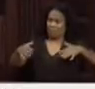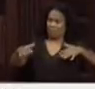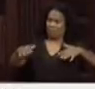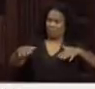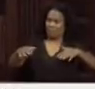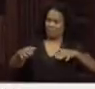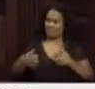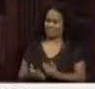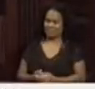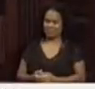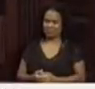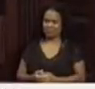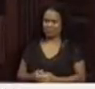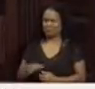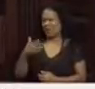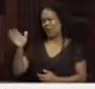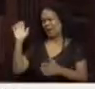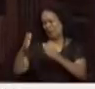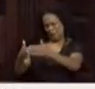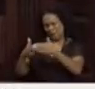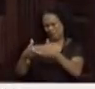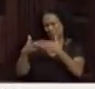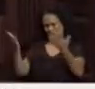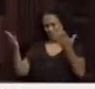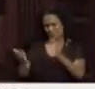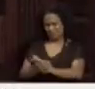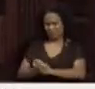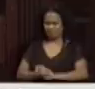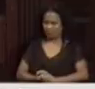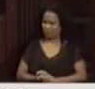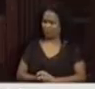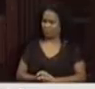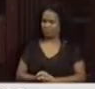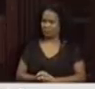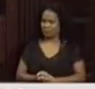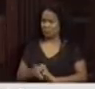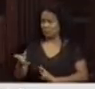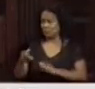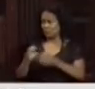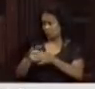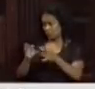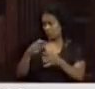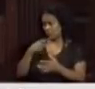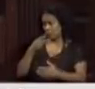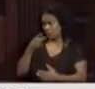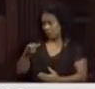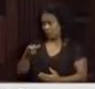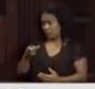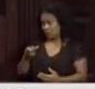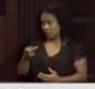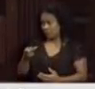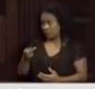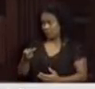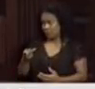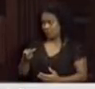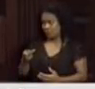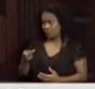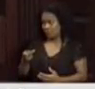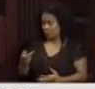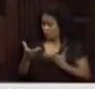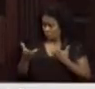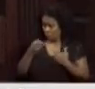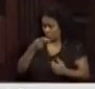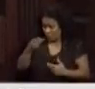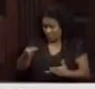pena que Vossa Excelência jogue sua história fora com discursos assim. Se ele deixar falar, eu concluo, deputado. Não vou concluir, eu vou falar, porque até agora não